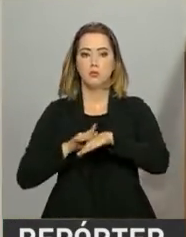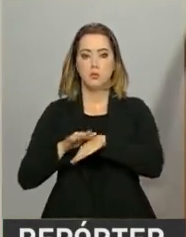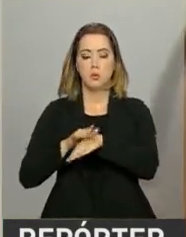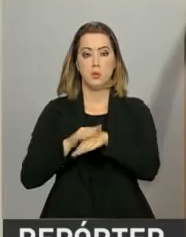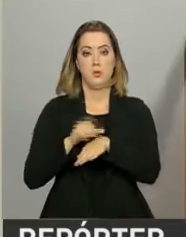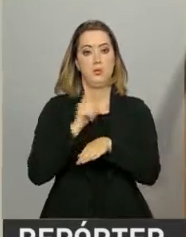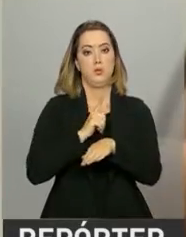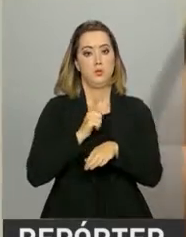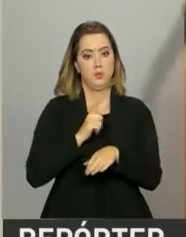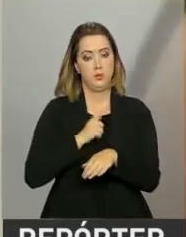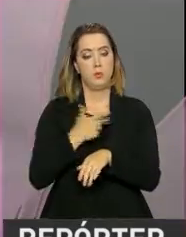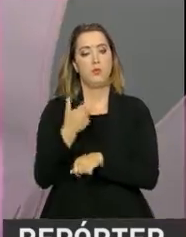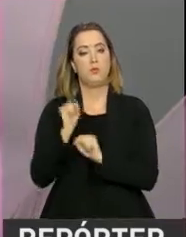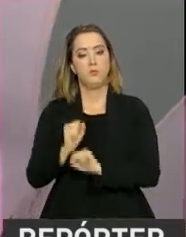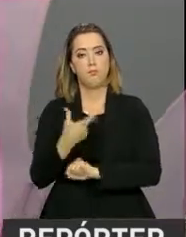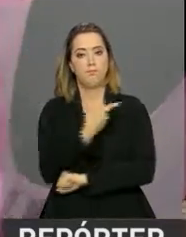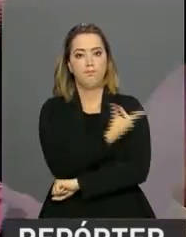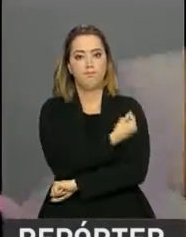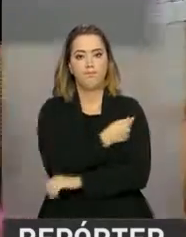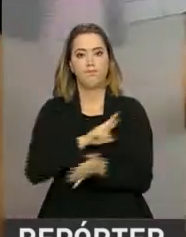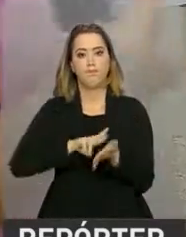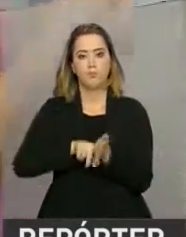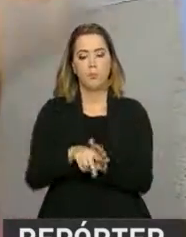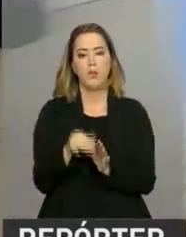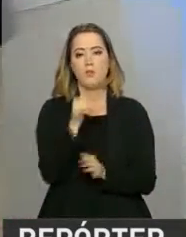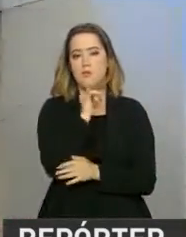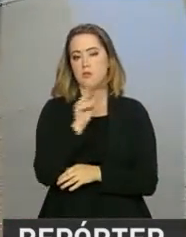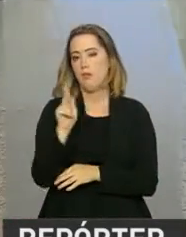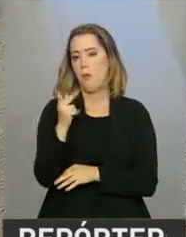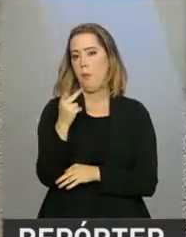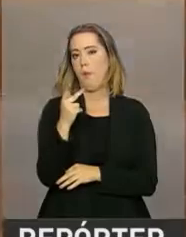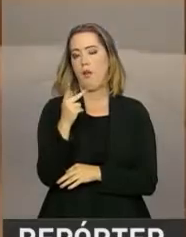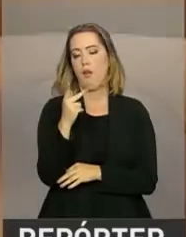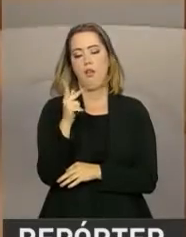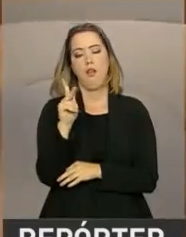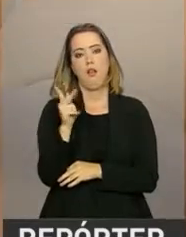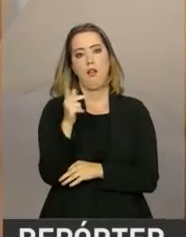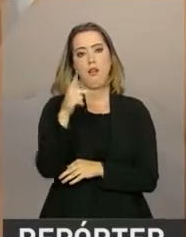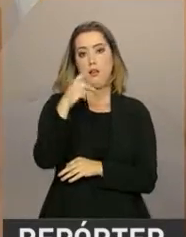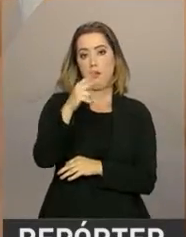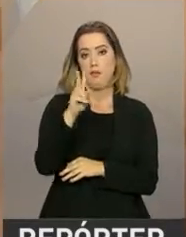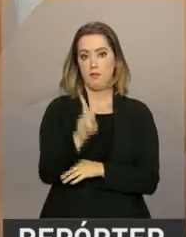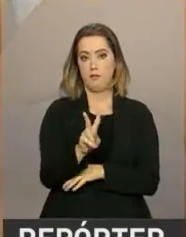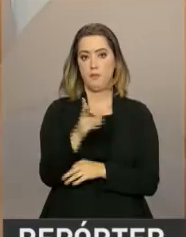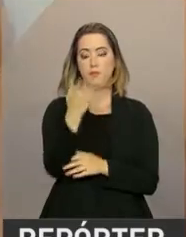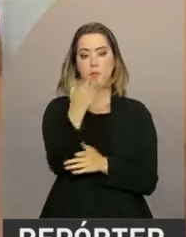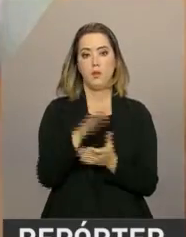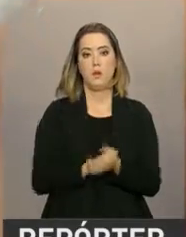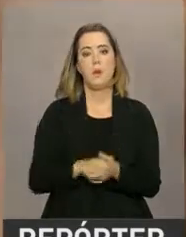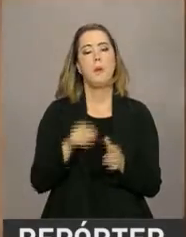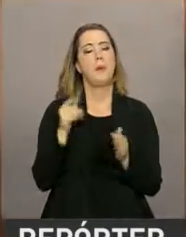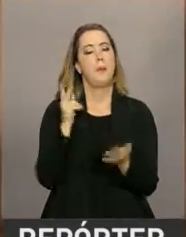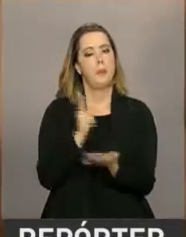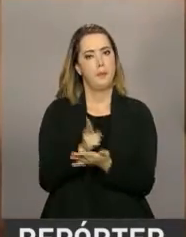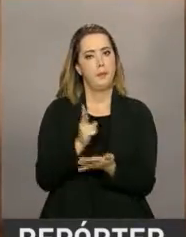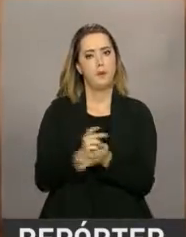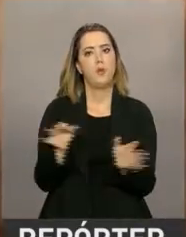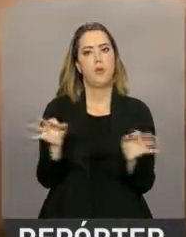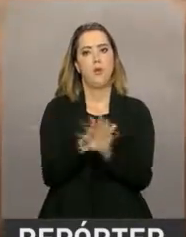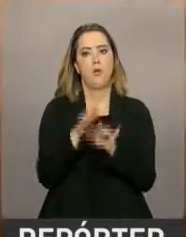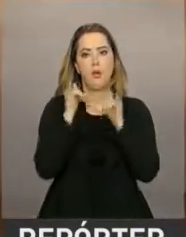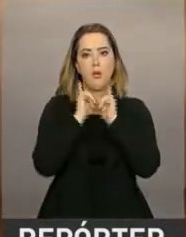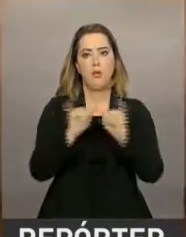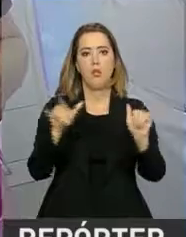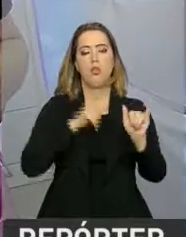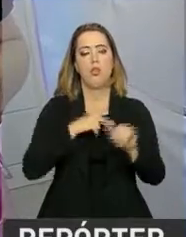rubéola, coqueluche, cachumba e HPV, entre outras doenças. E só para lembrar, mesmo com o fim da campanha, essas vacinas